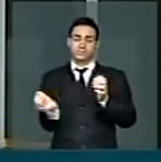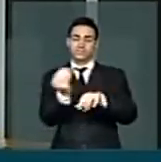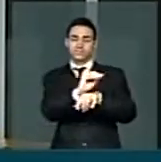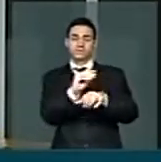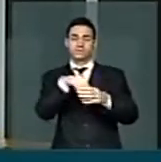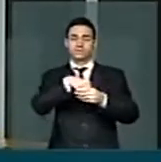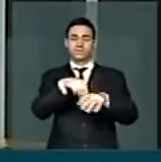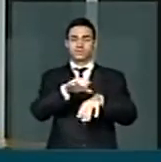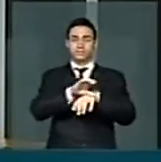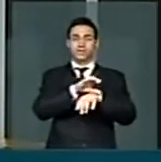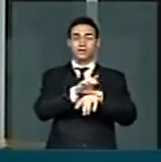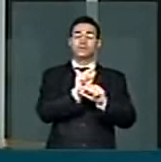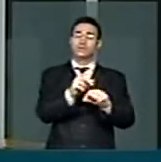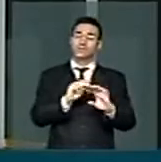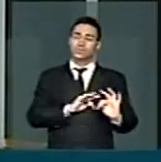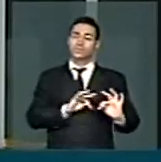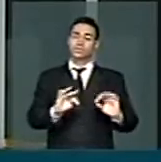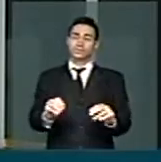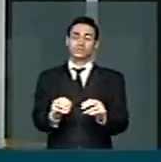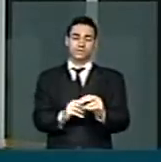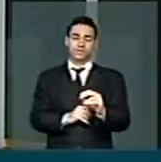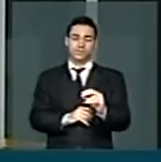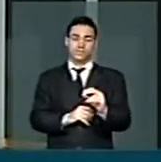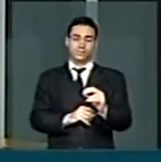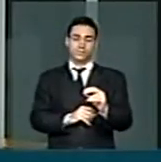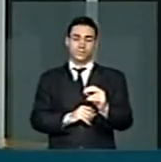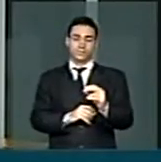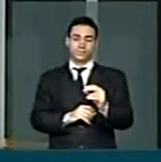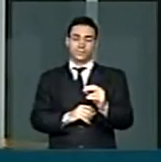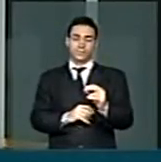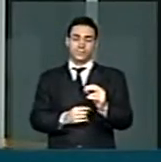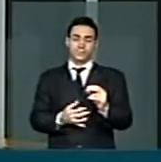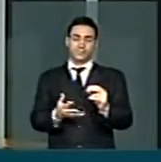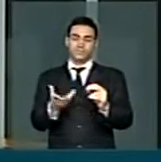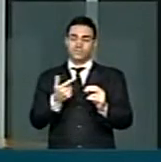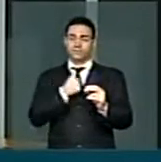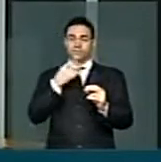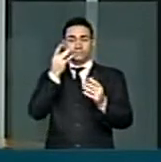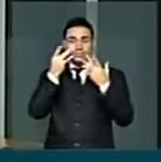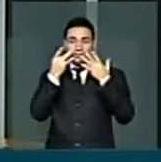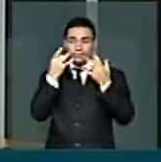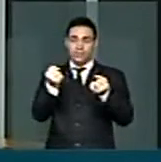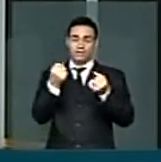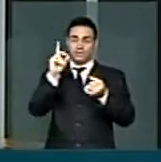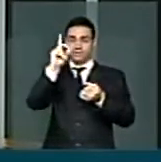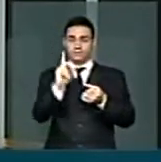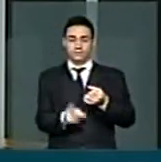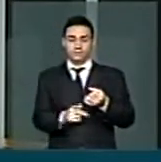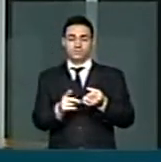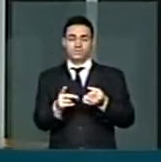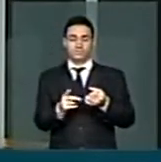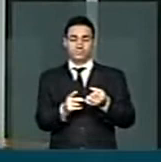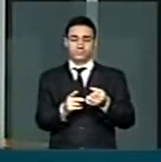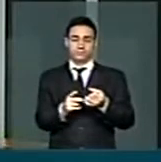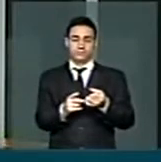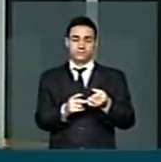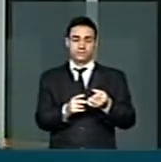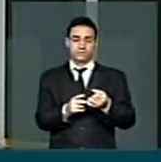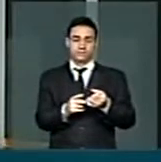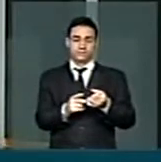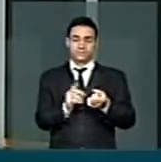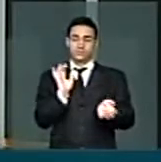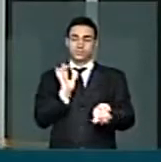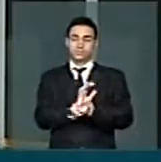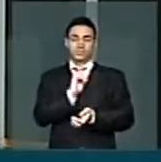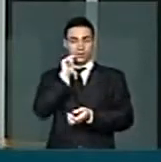brasileira tudo aquilo que pudesse significar o prestígio, o reconhecimento do direito, enfim, para os